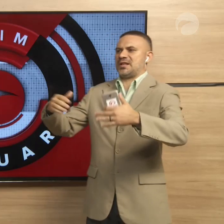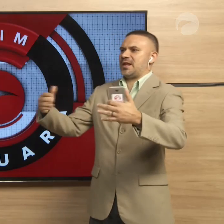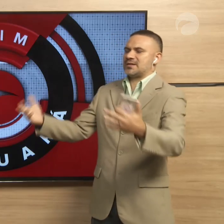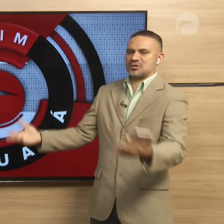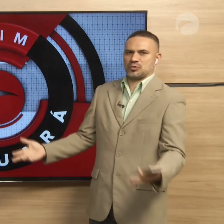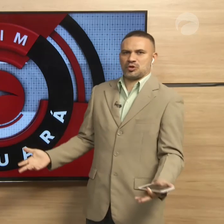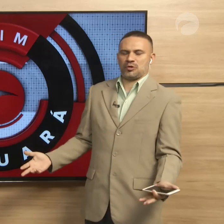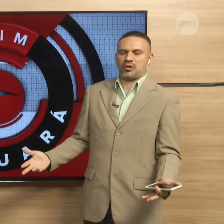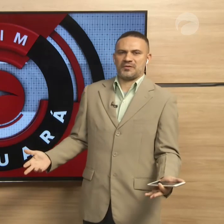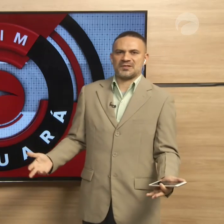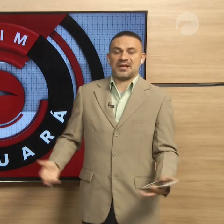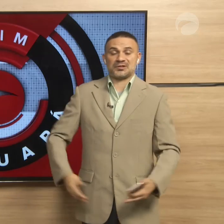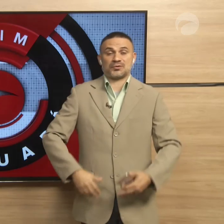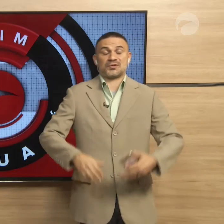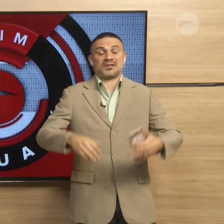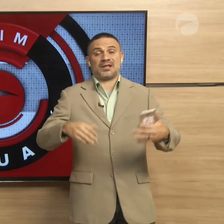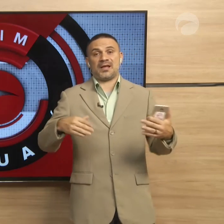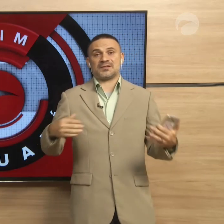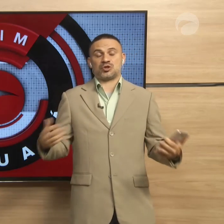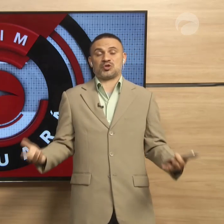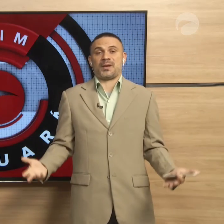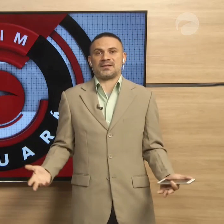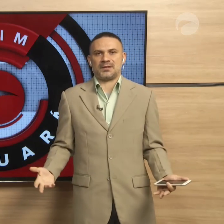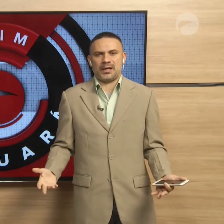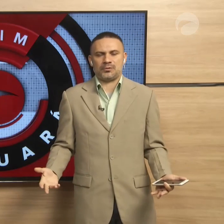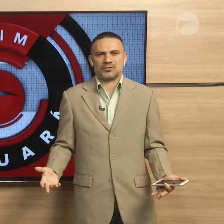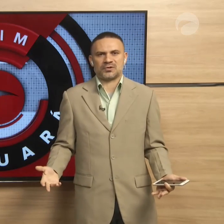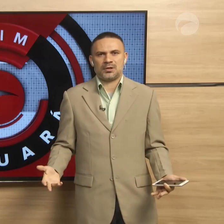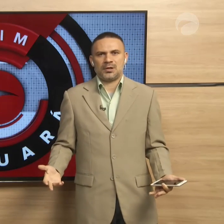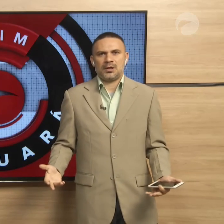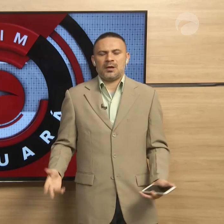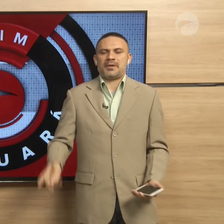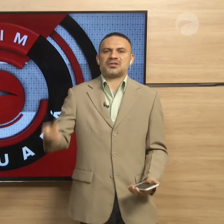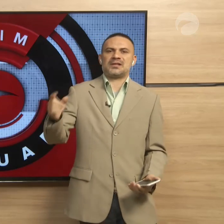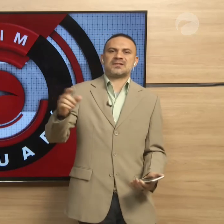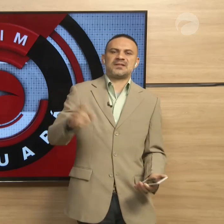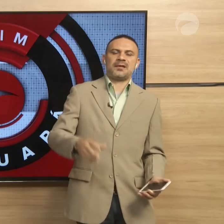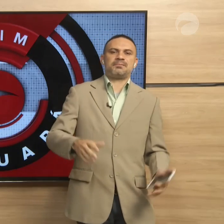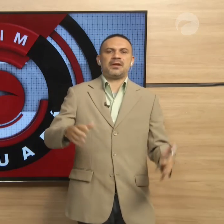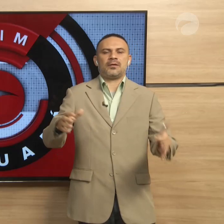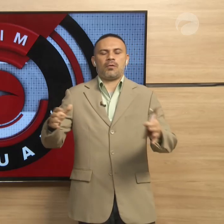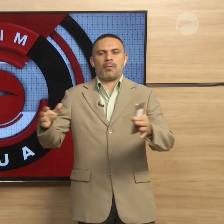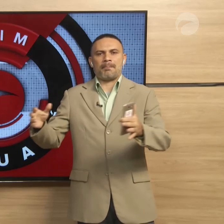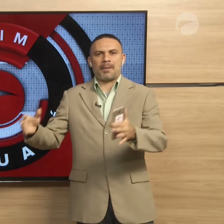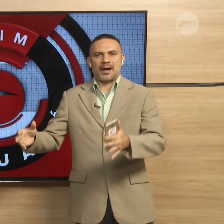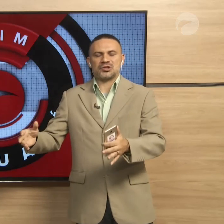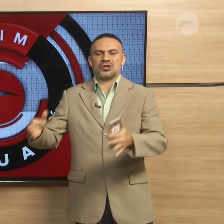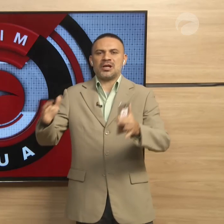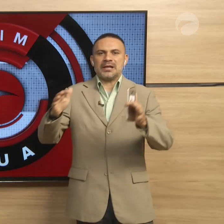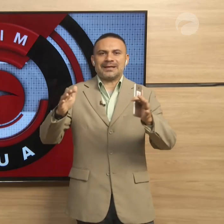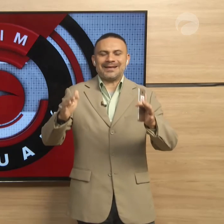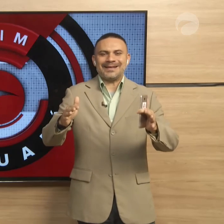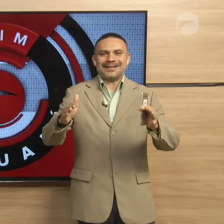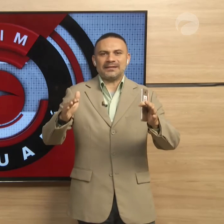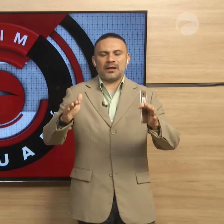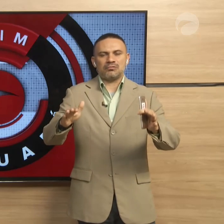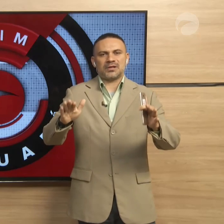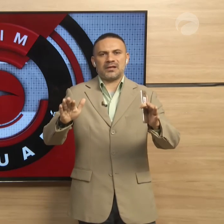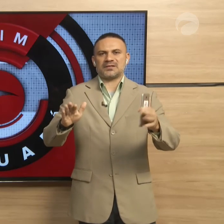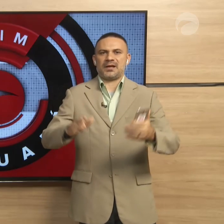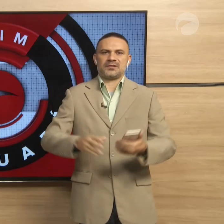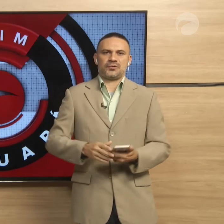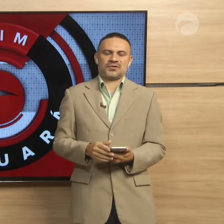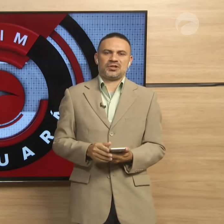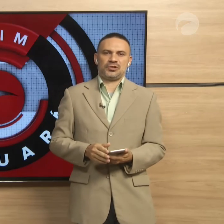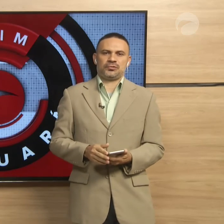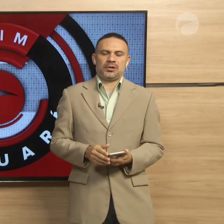os interesses dos ludovicenses, os interesses dos brasileiros, mas tem sempre uma parte que não tem